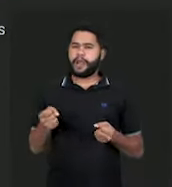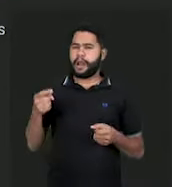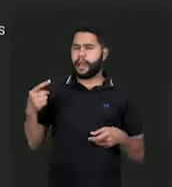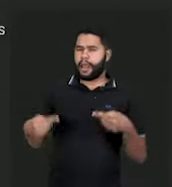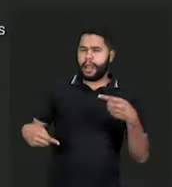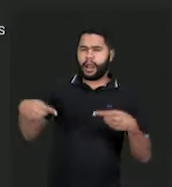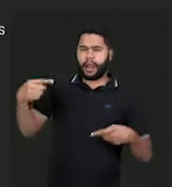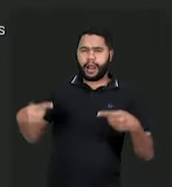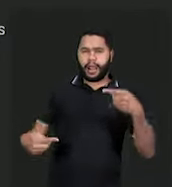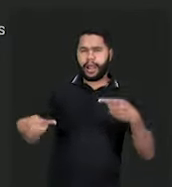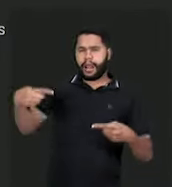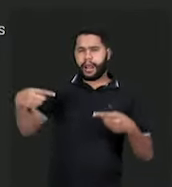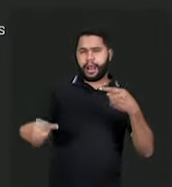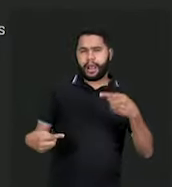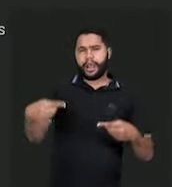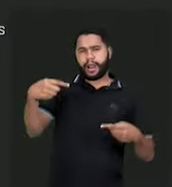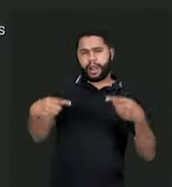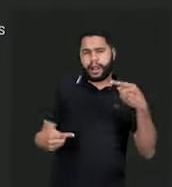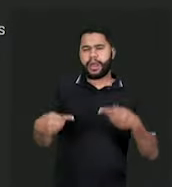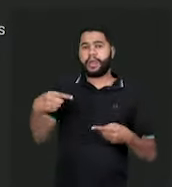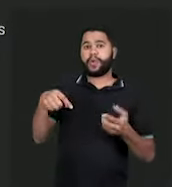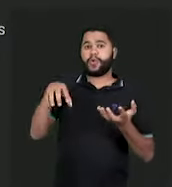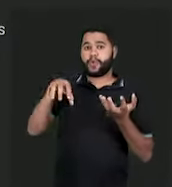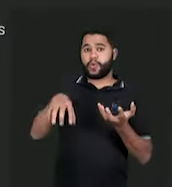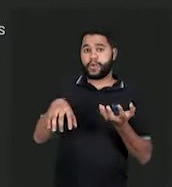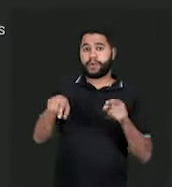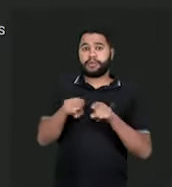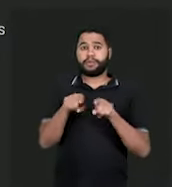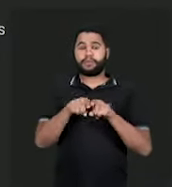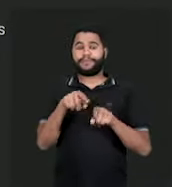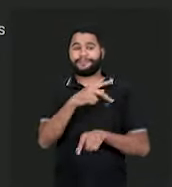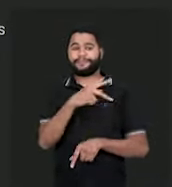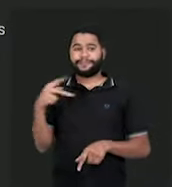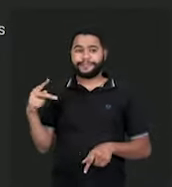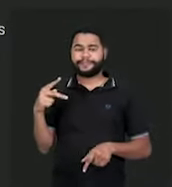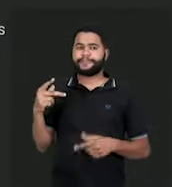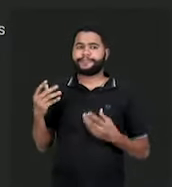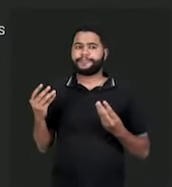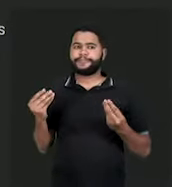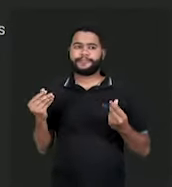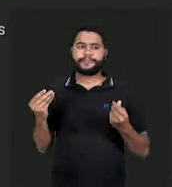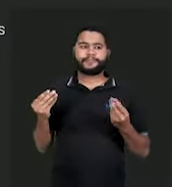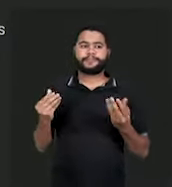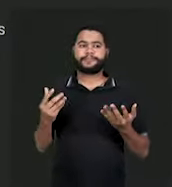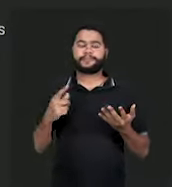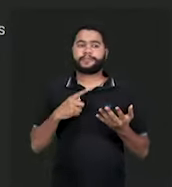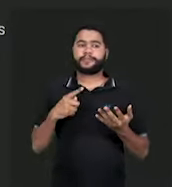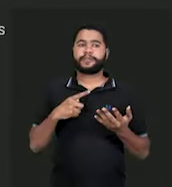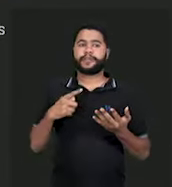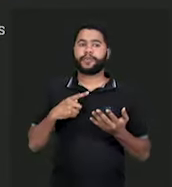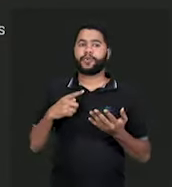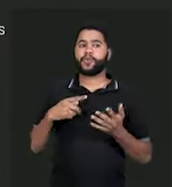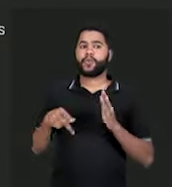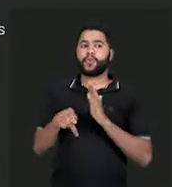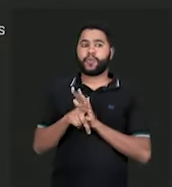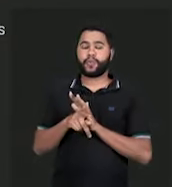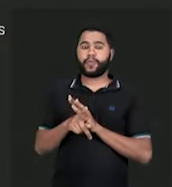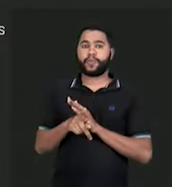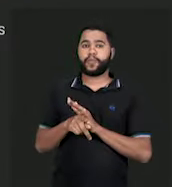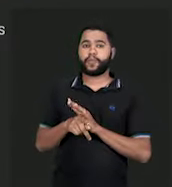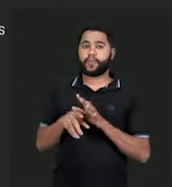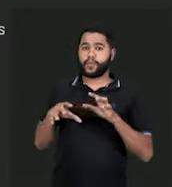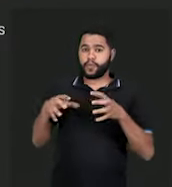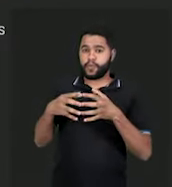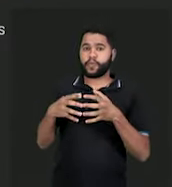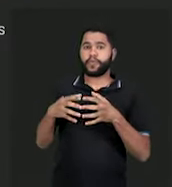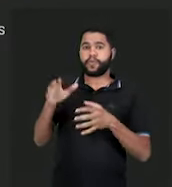de poder entre o Congresso Nacional e a Presidência da República, você vai ter, né, o Comando Geral dos Trabalhadores e a